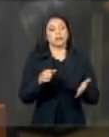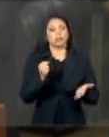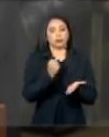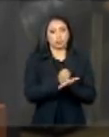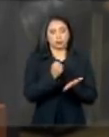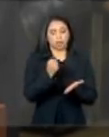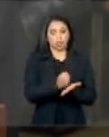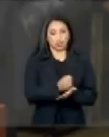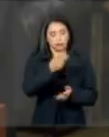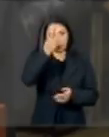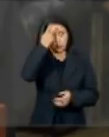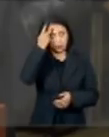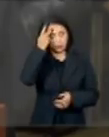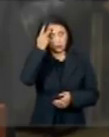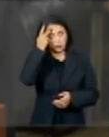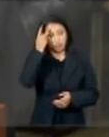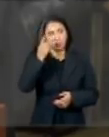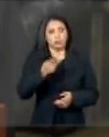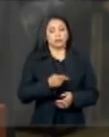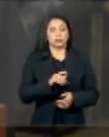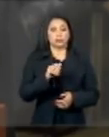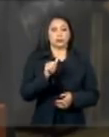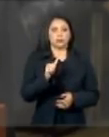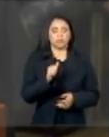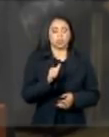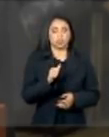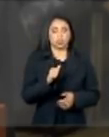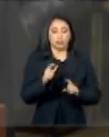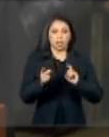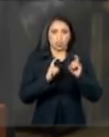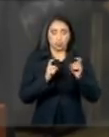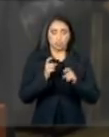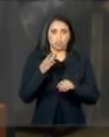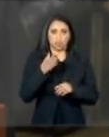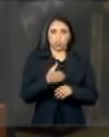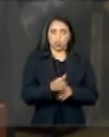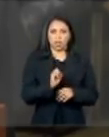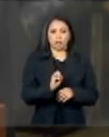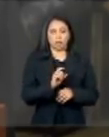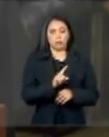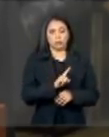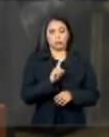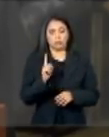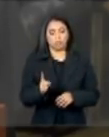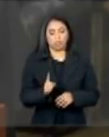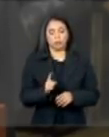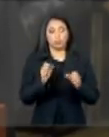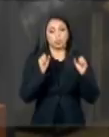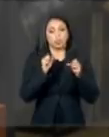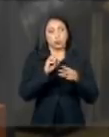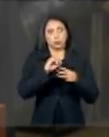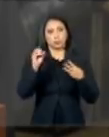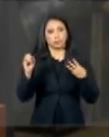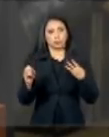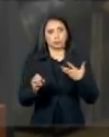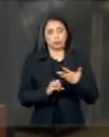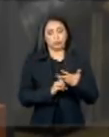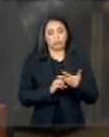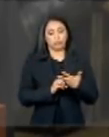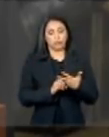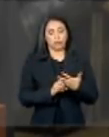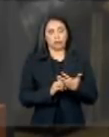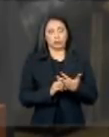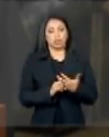na administração direta e indireta incluídas as fundações instituídas e mantidas pelo poder público exceto as nomeações para